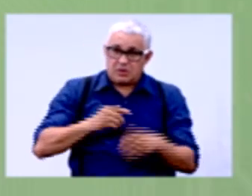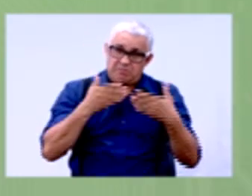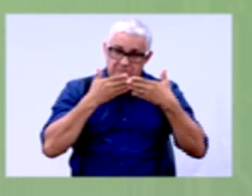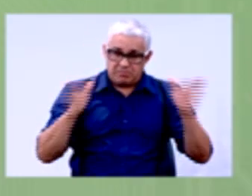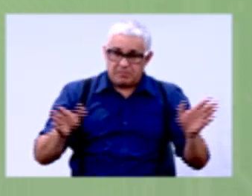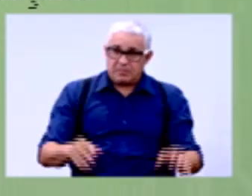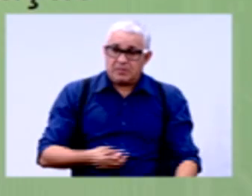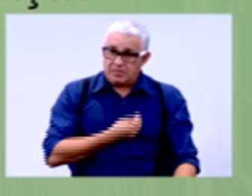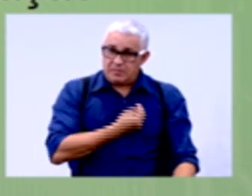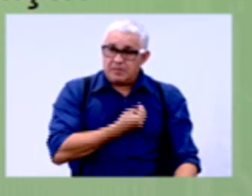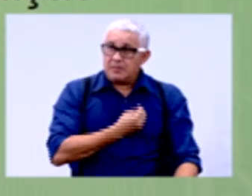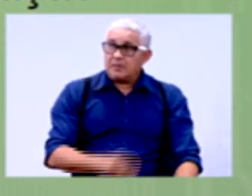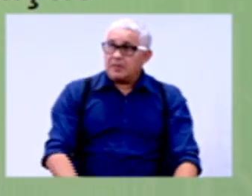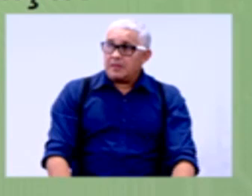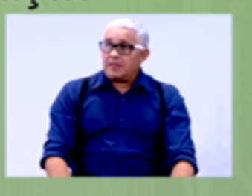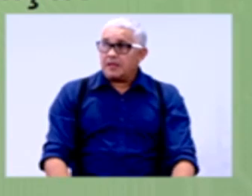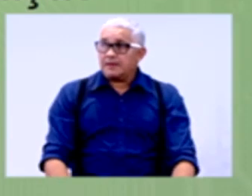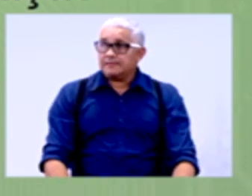aberto.